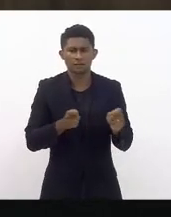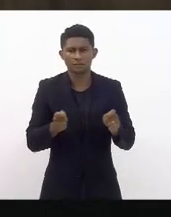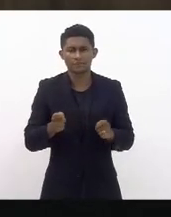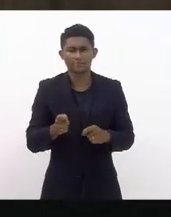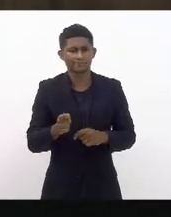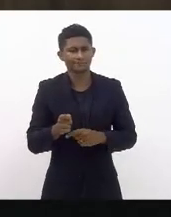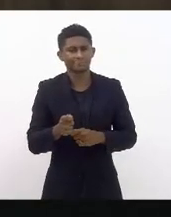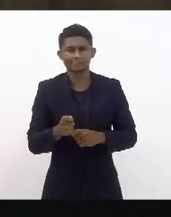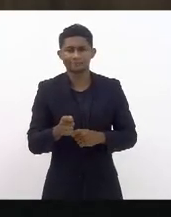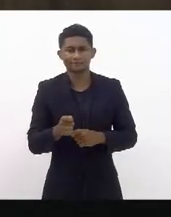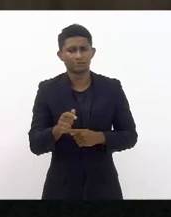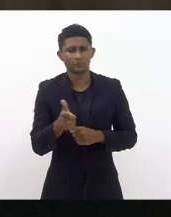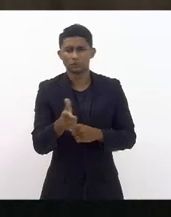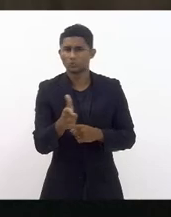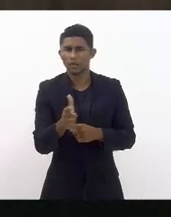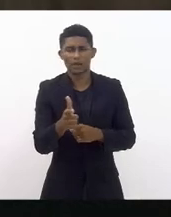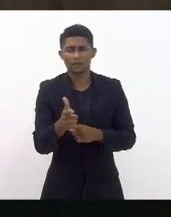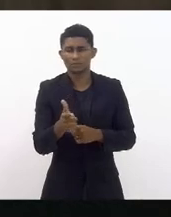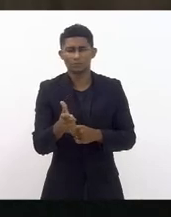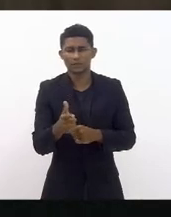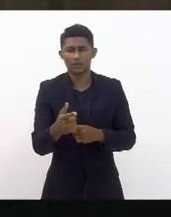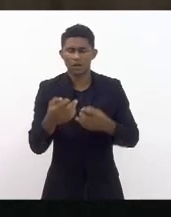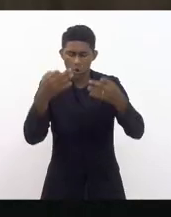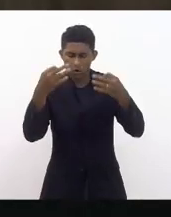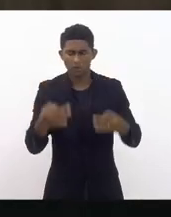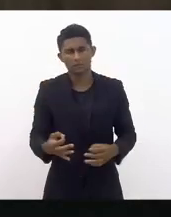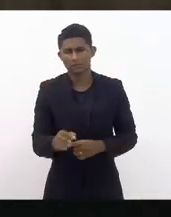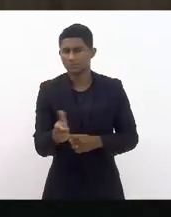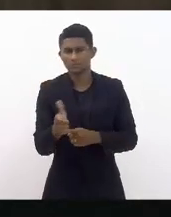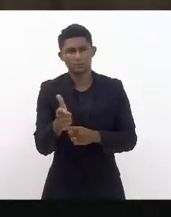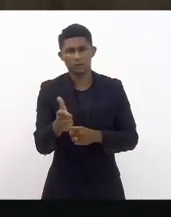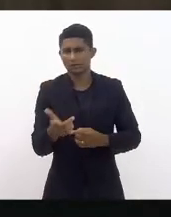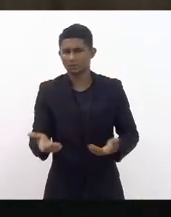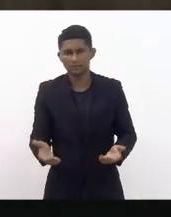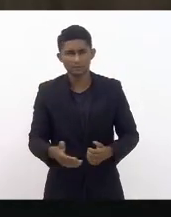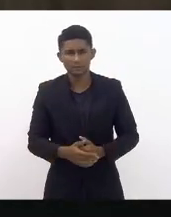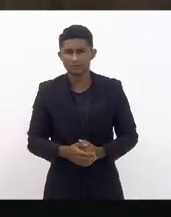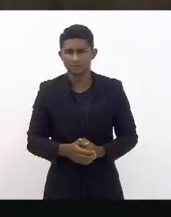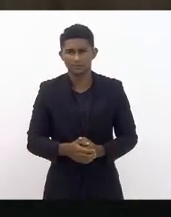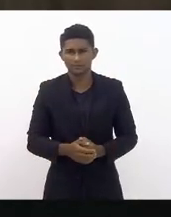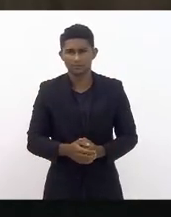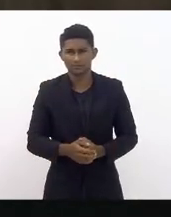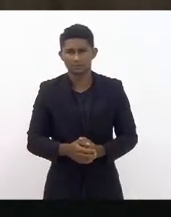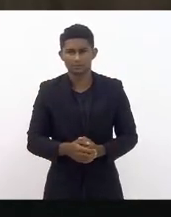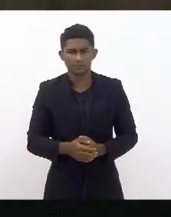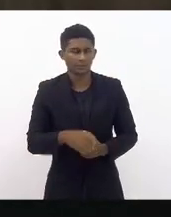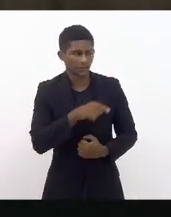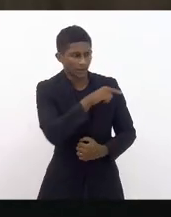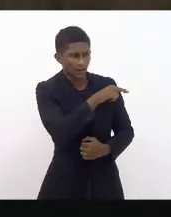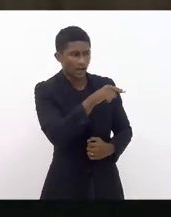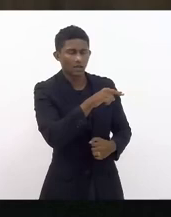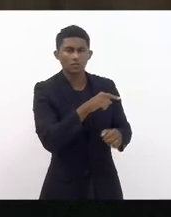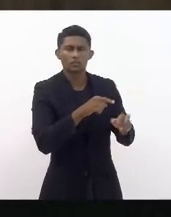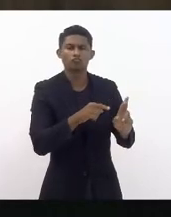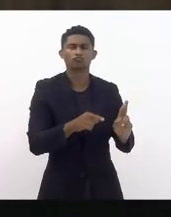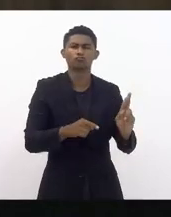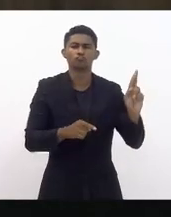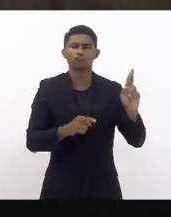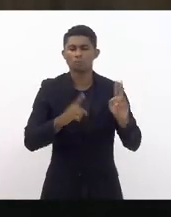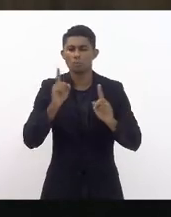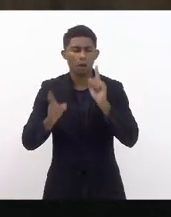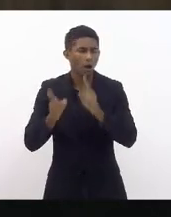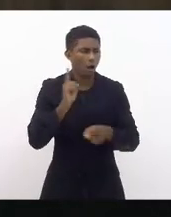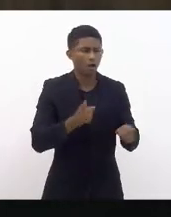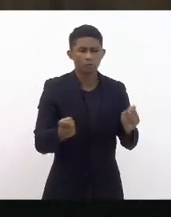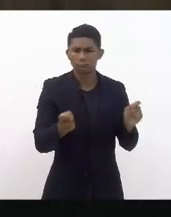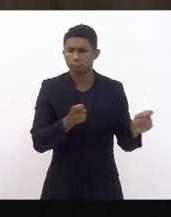sendo feito corretamente e de forma autônoma, Serafine.